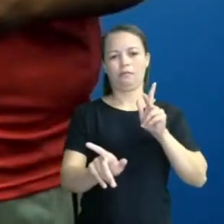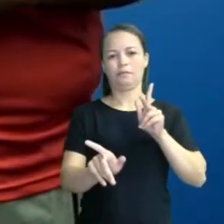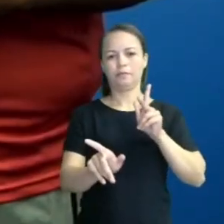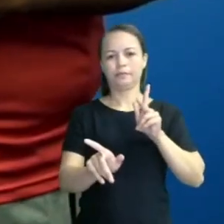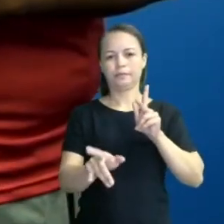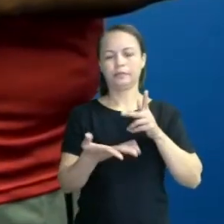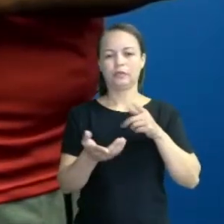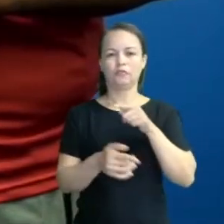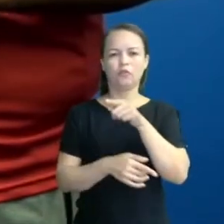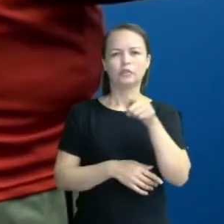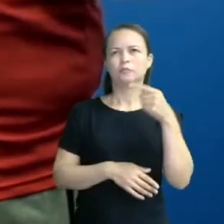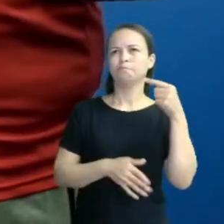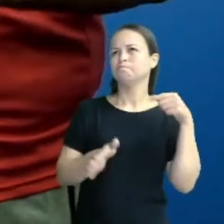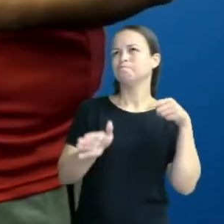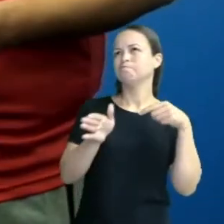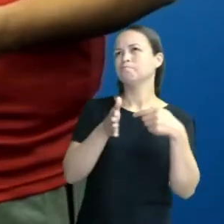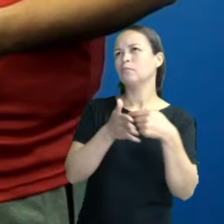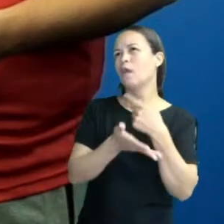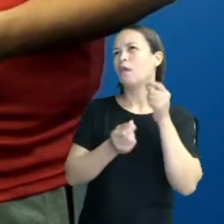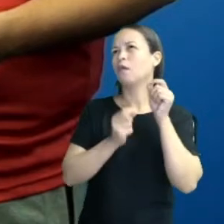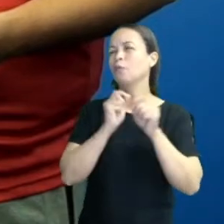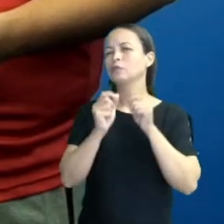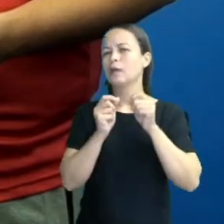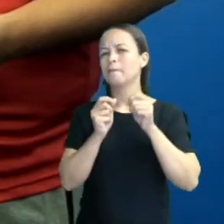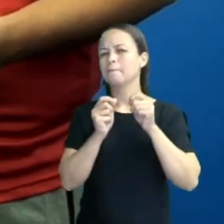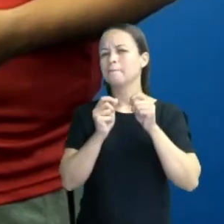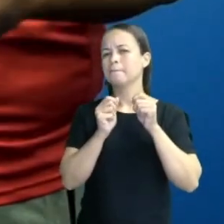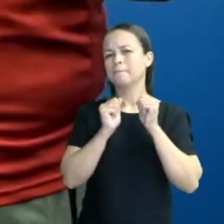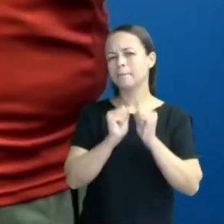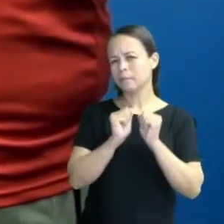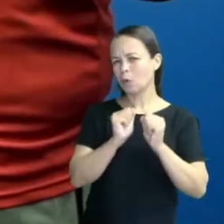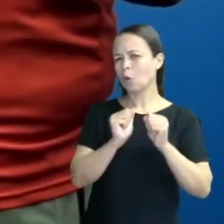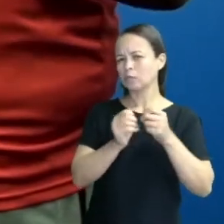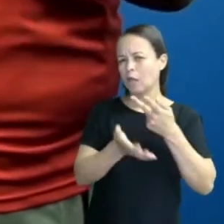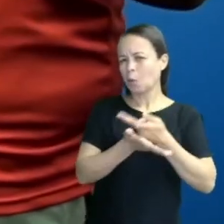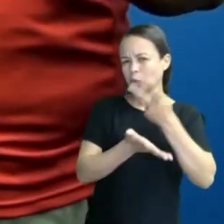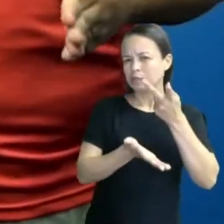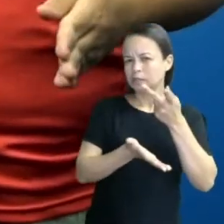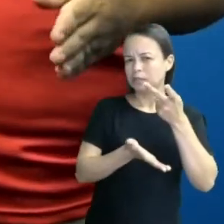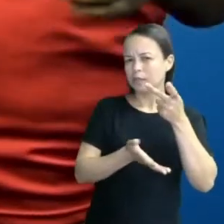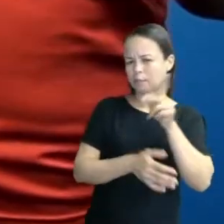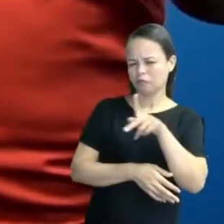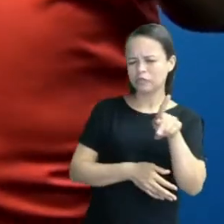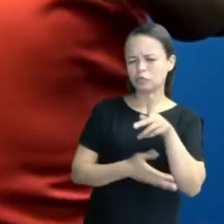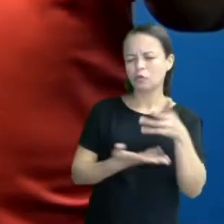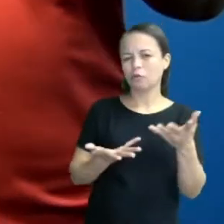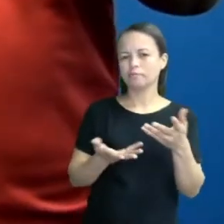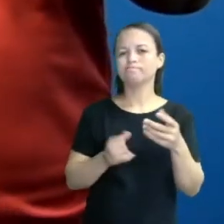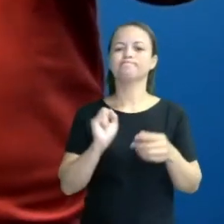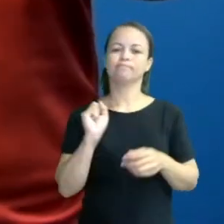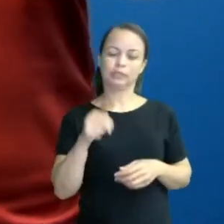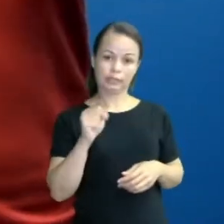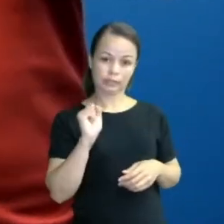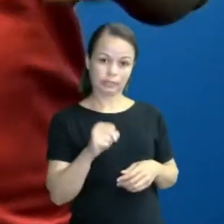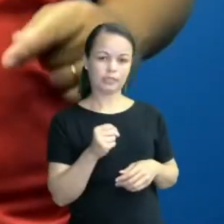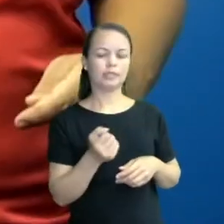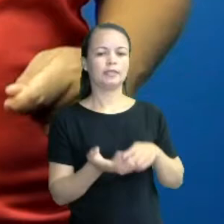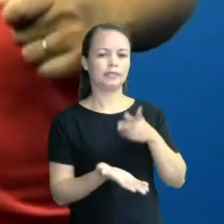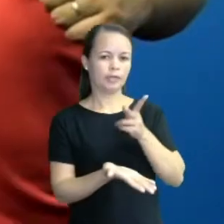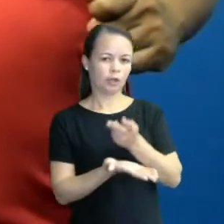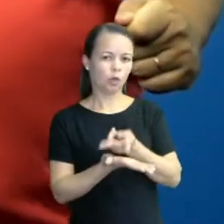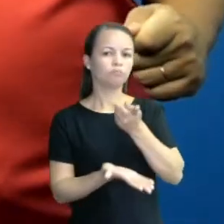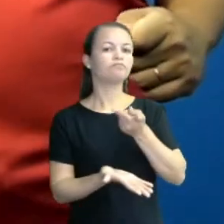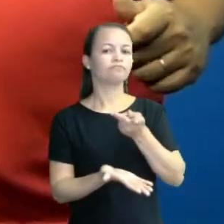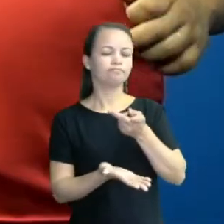diferente. Aí você se pergunta, pode acontecer isso, professor? Sim, e acontece bastante na nossa